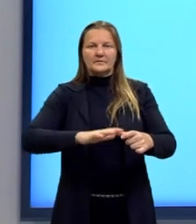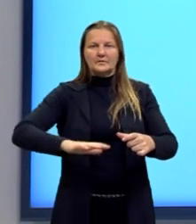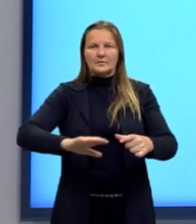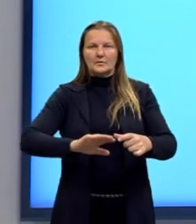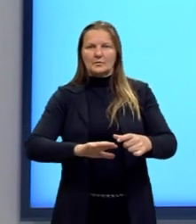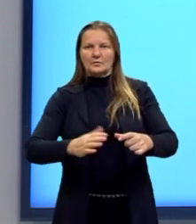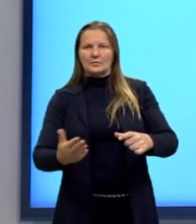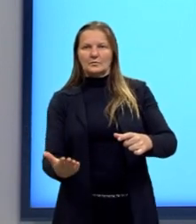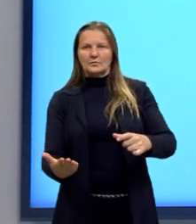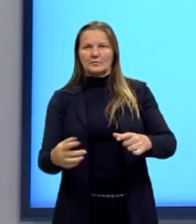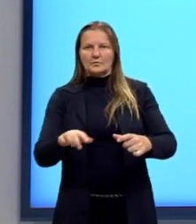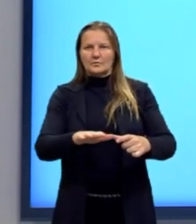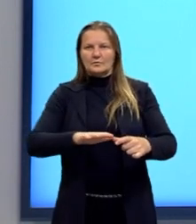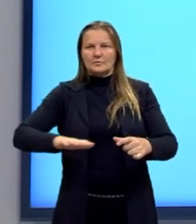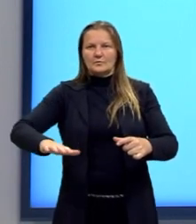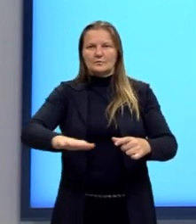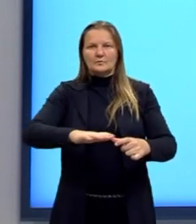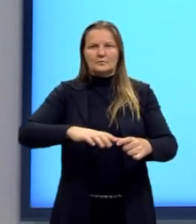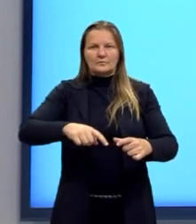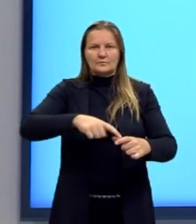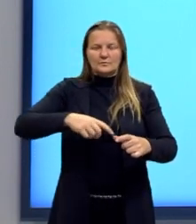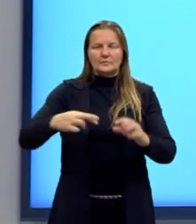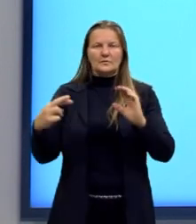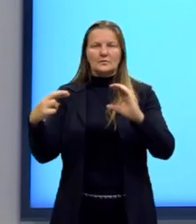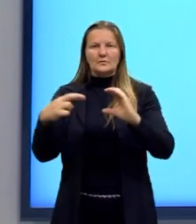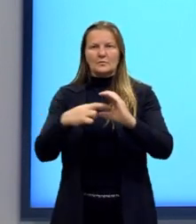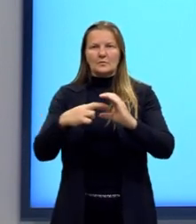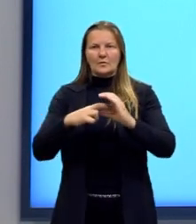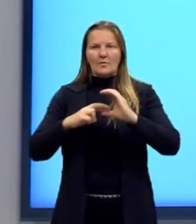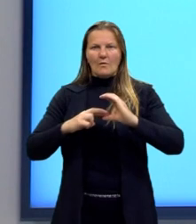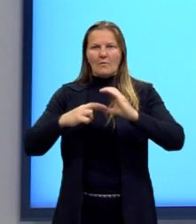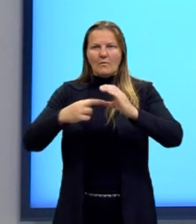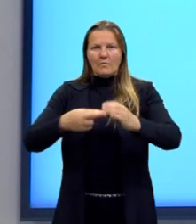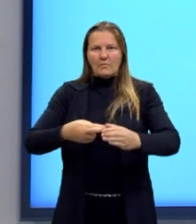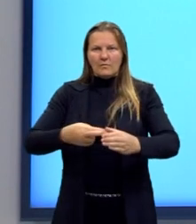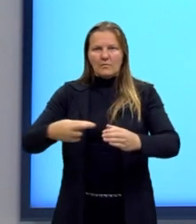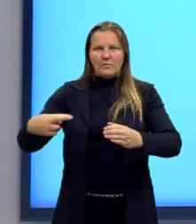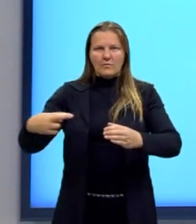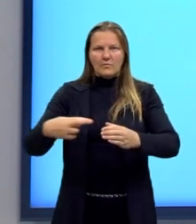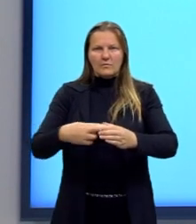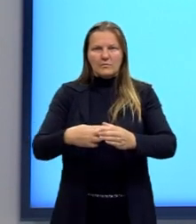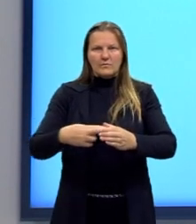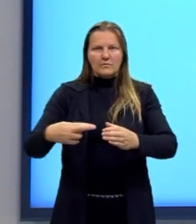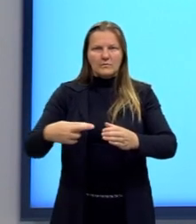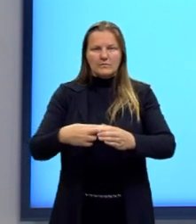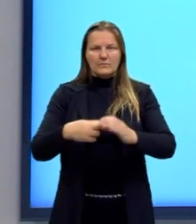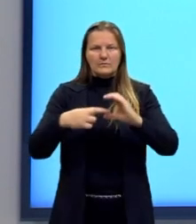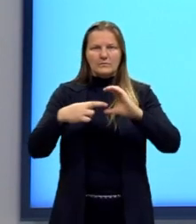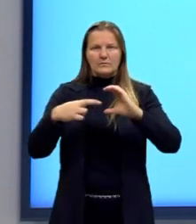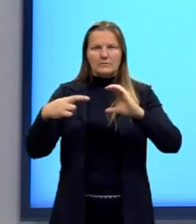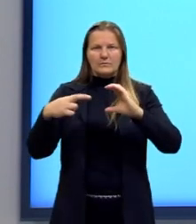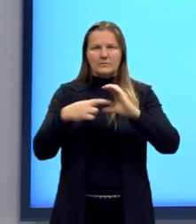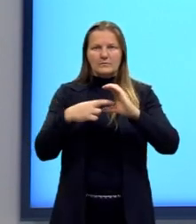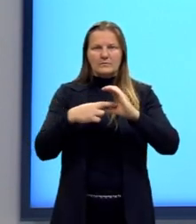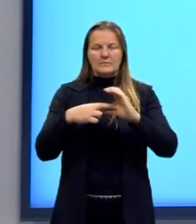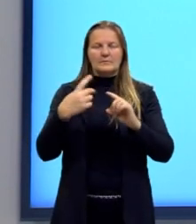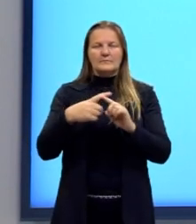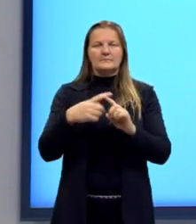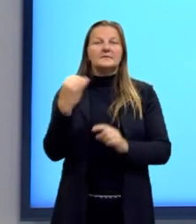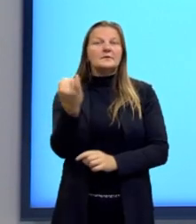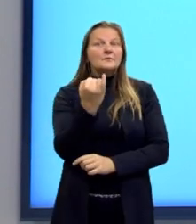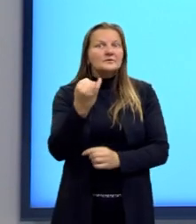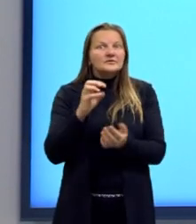nós devemos considerar seu raio R que é um elemento importantíssimo para os cálculos do Cone